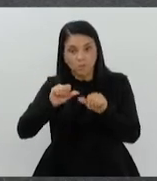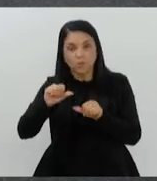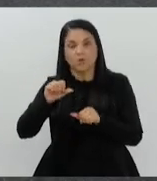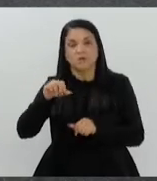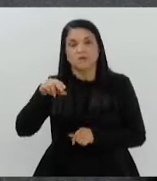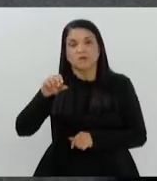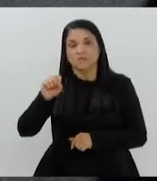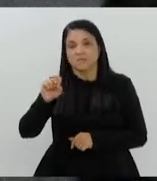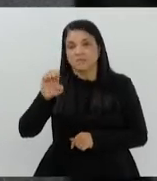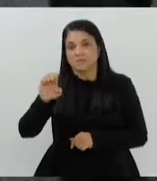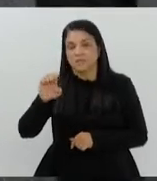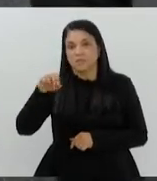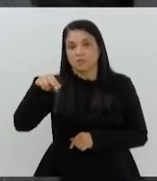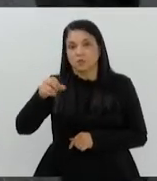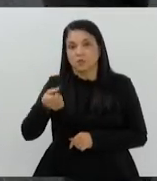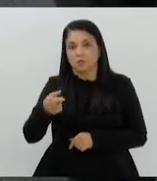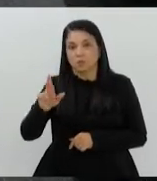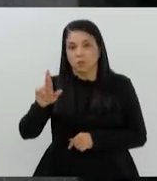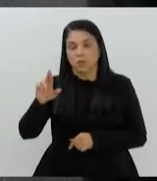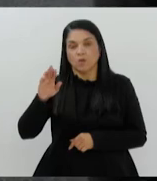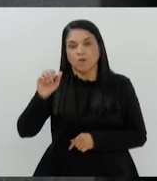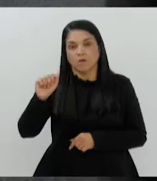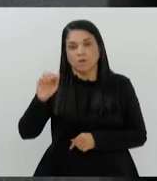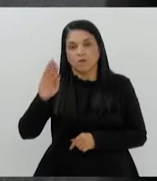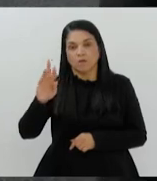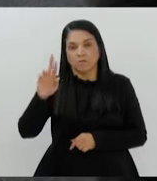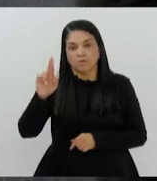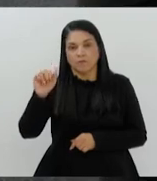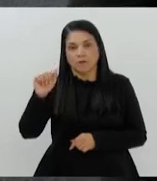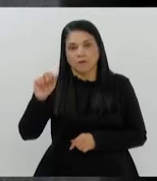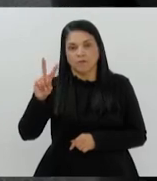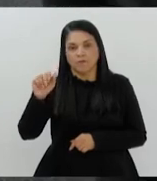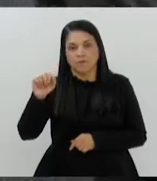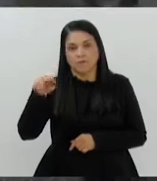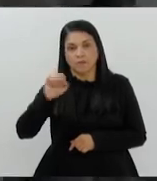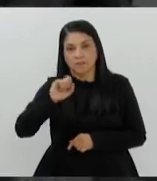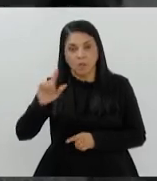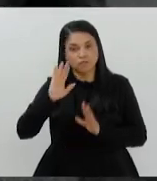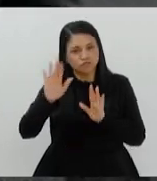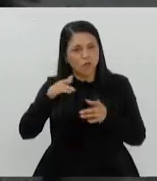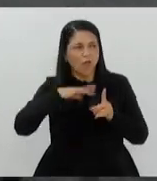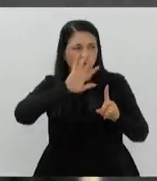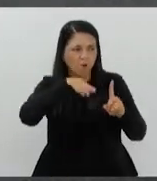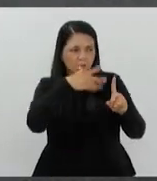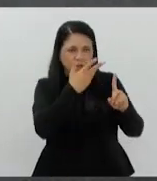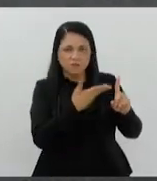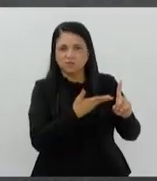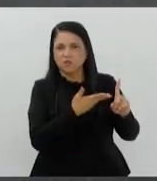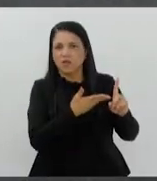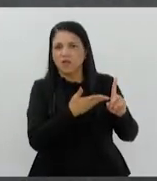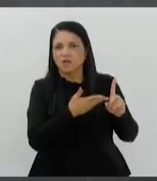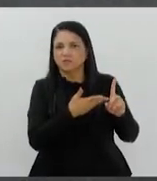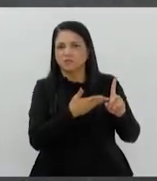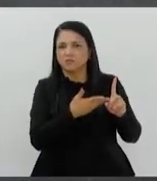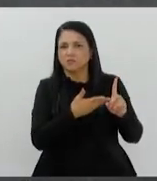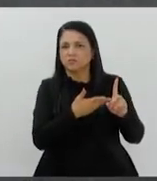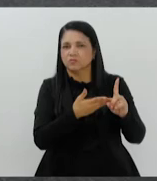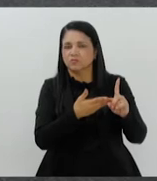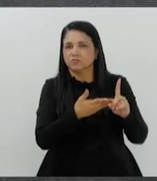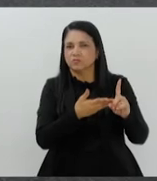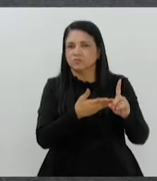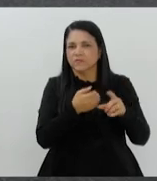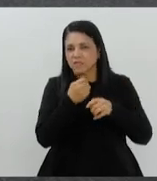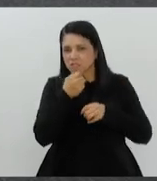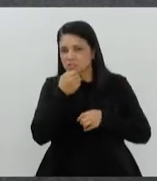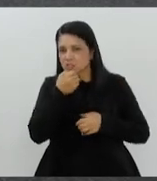nós assistimos aí nas notícias, já foi homenageado Silvio Santos, Cenoura Bravanel,